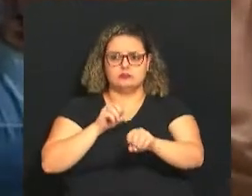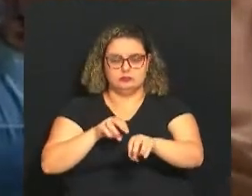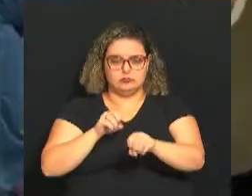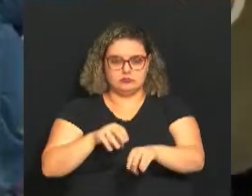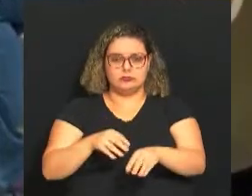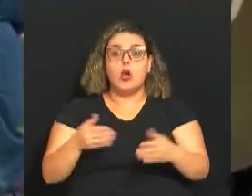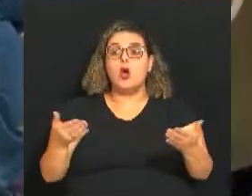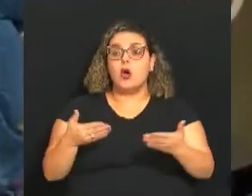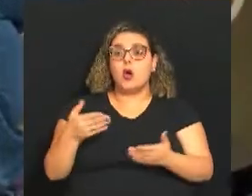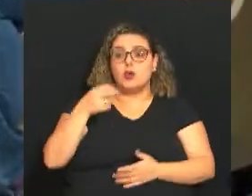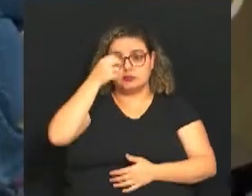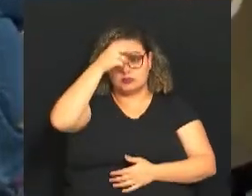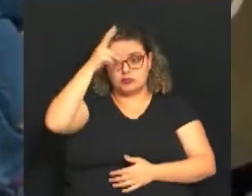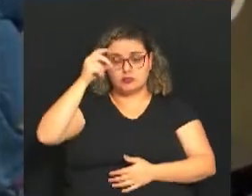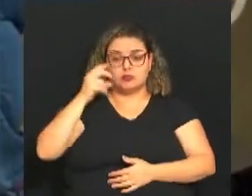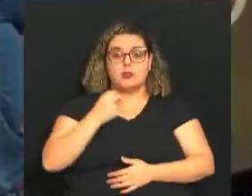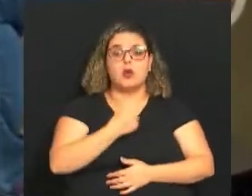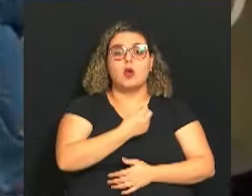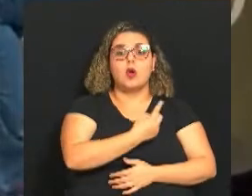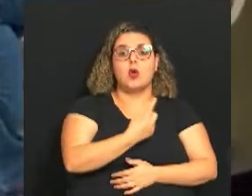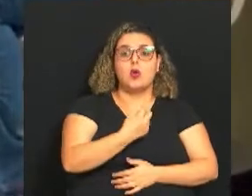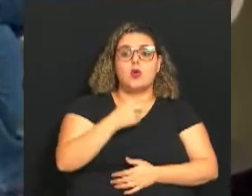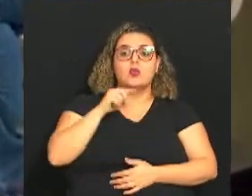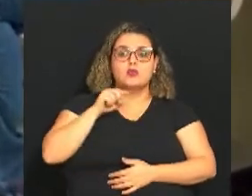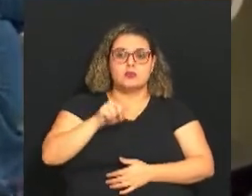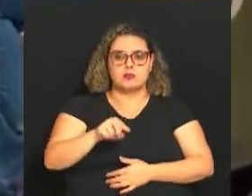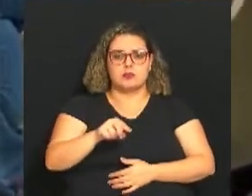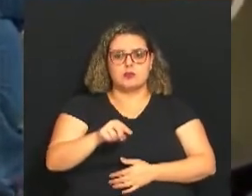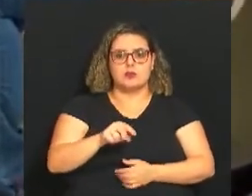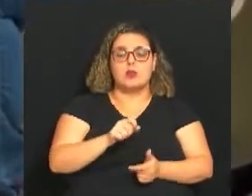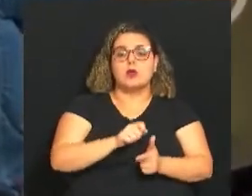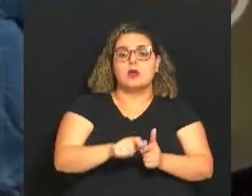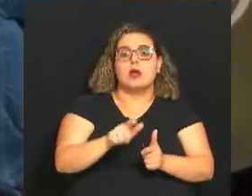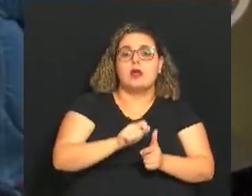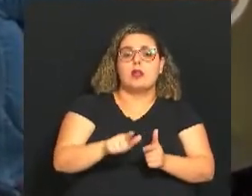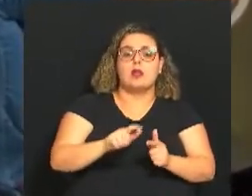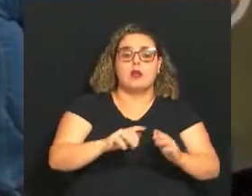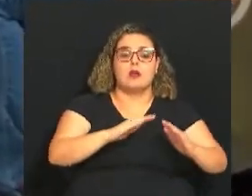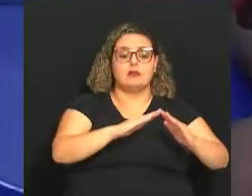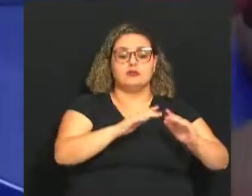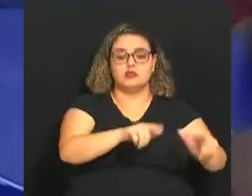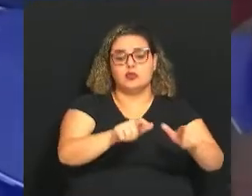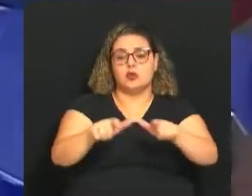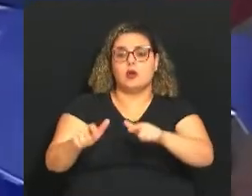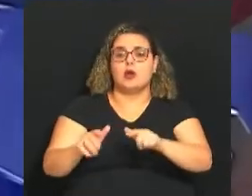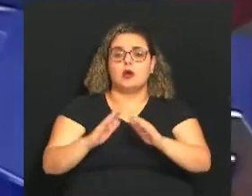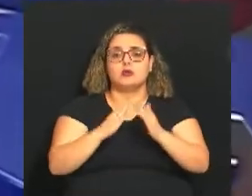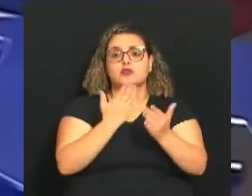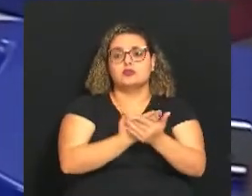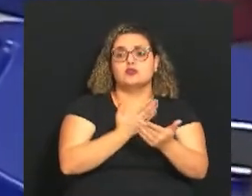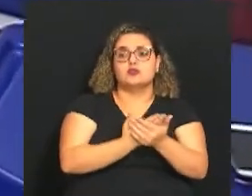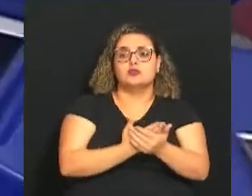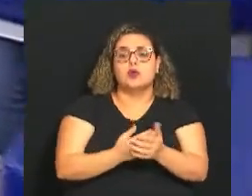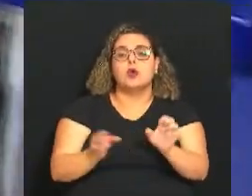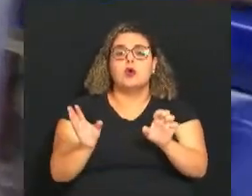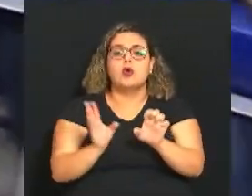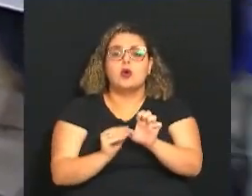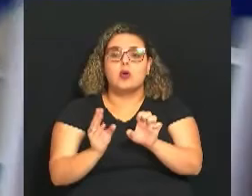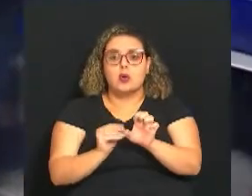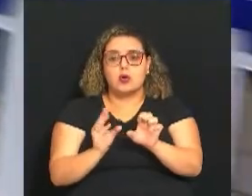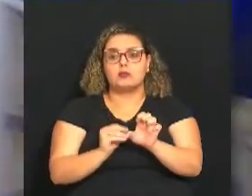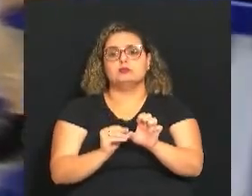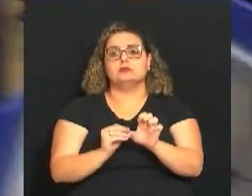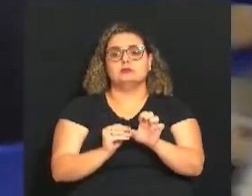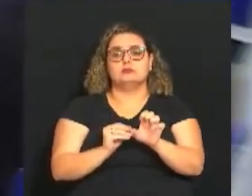Prefeitura gasta R$ 11 mil em aluguel com as escolas de educação de jovens e adultos Sérgio Rossini e